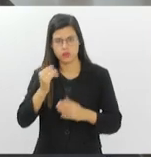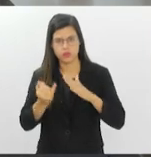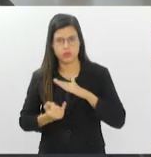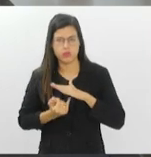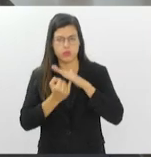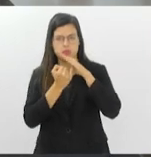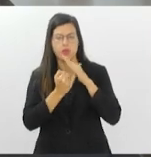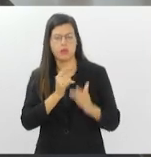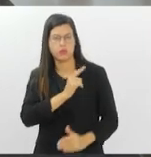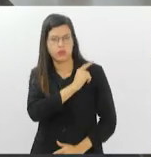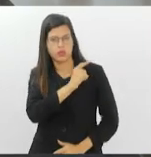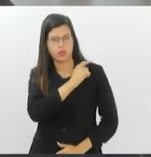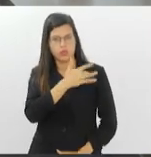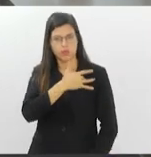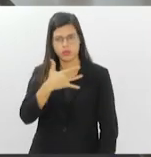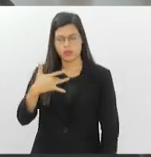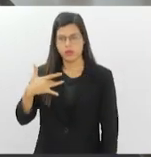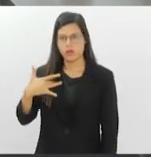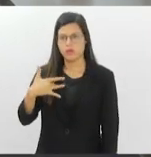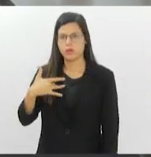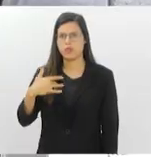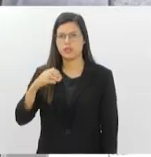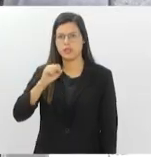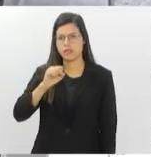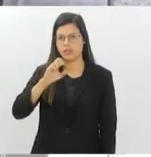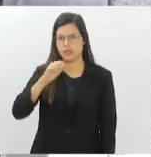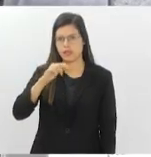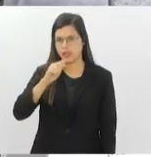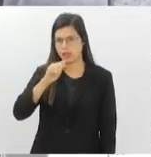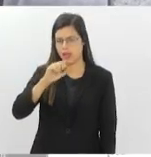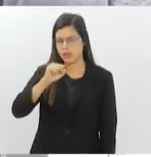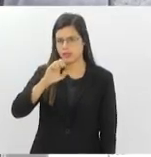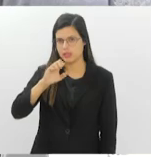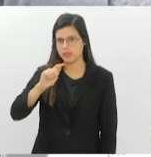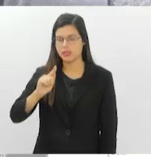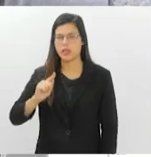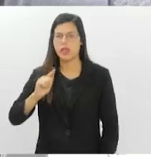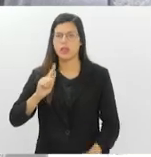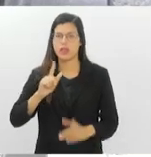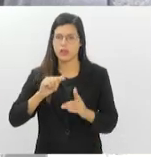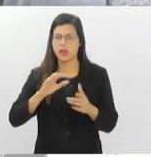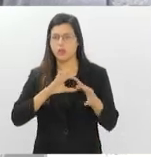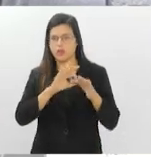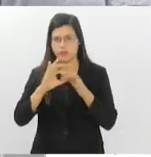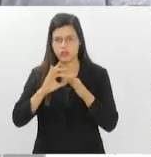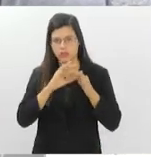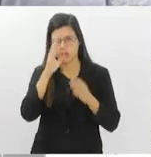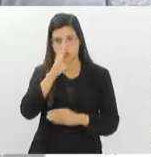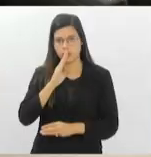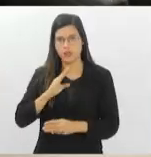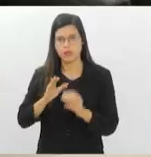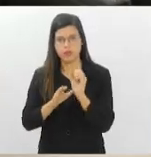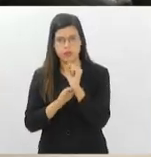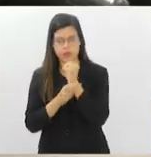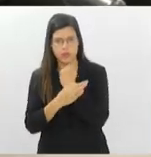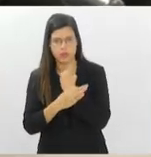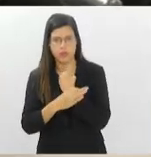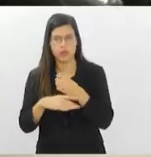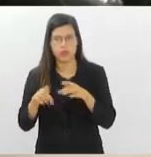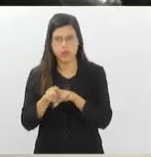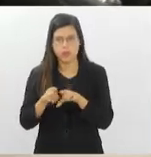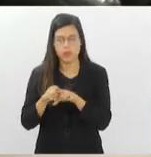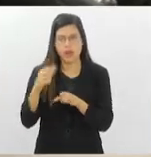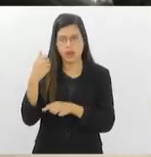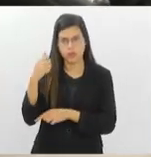autogestão em saúde da seneg Confederação Nacional das seguradoras e abrange Associação